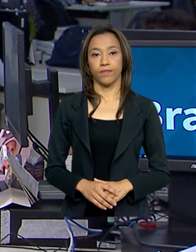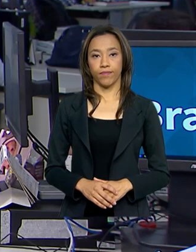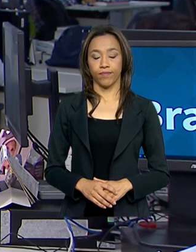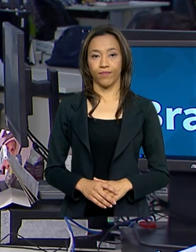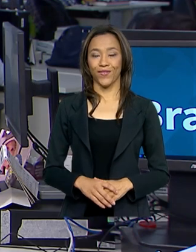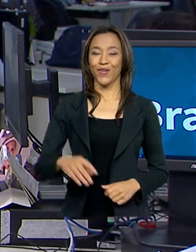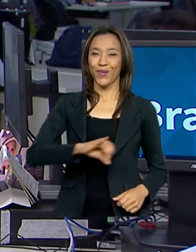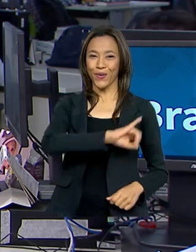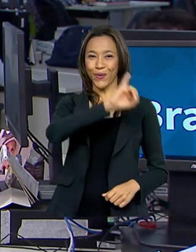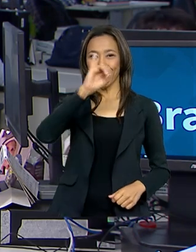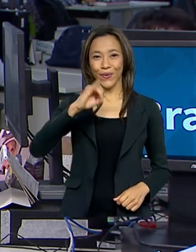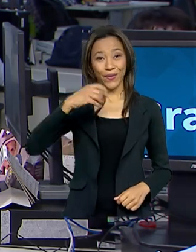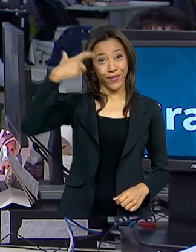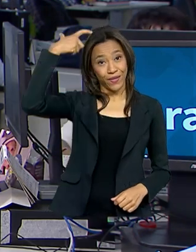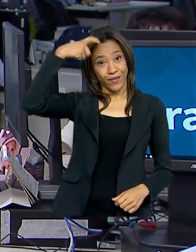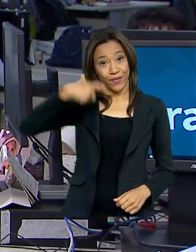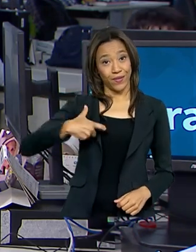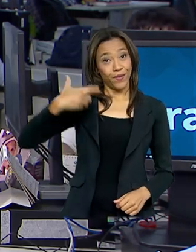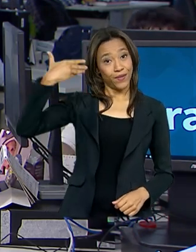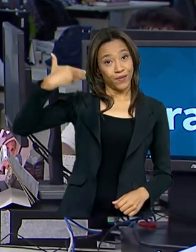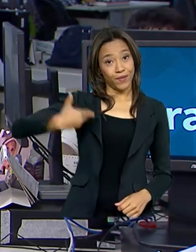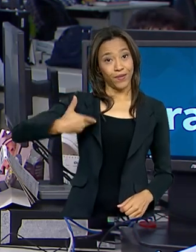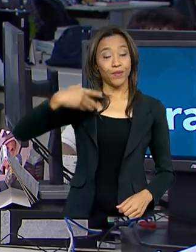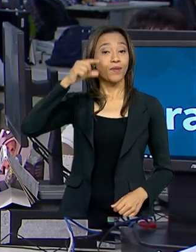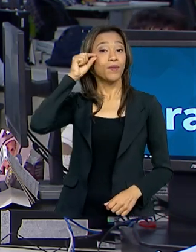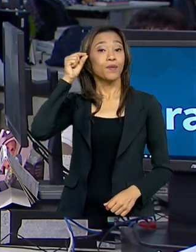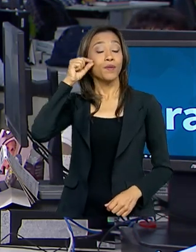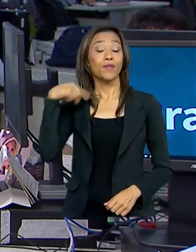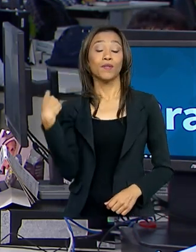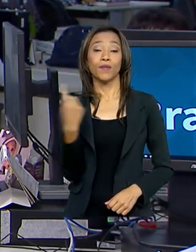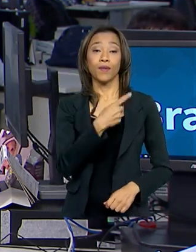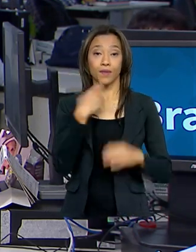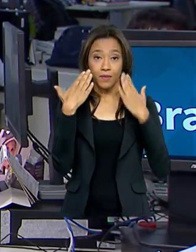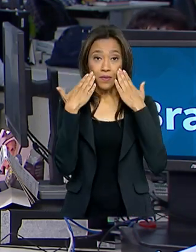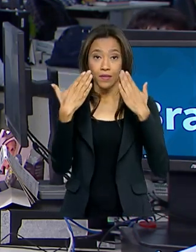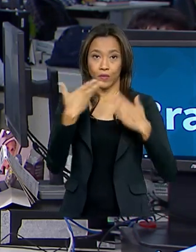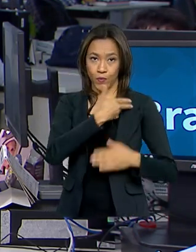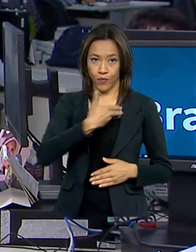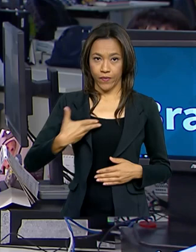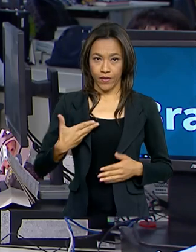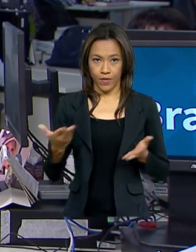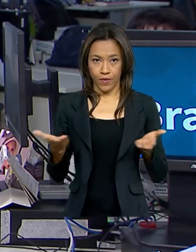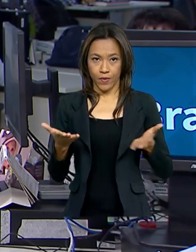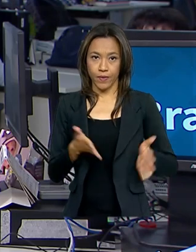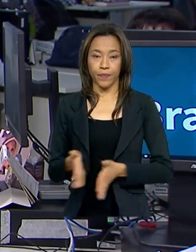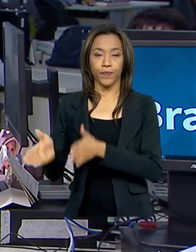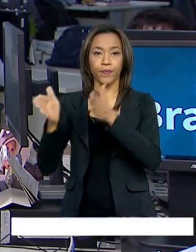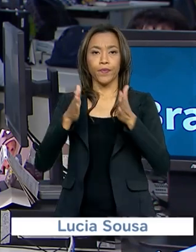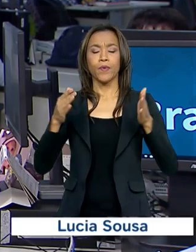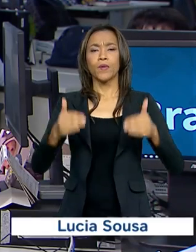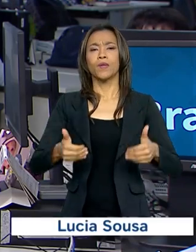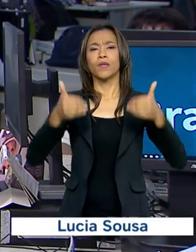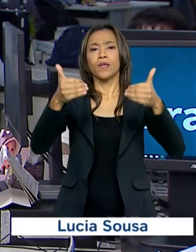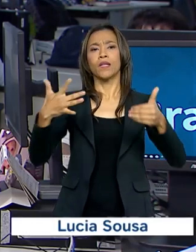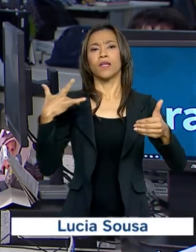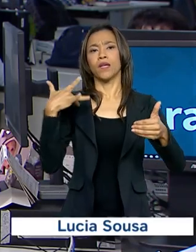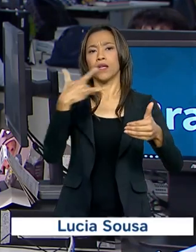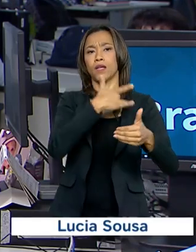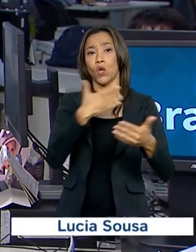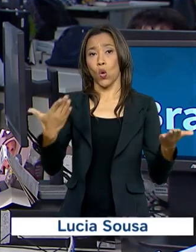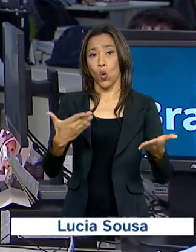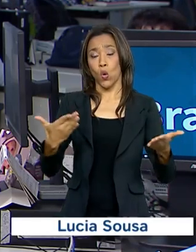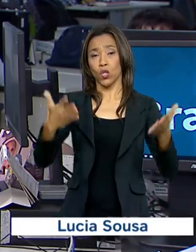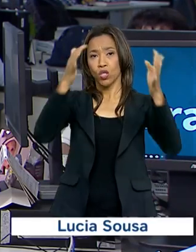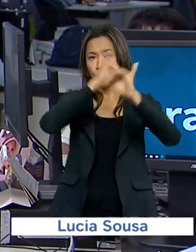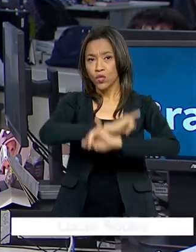olá eu sou o roberto camargo estamos no ar com o governo agora o ministério da saúde lança hoje a segunda fase da campanha